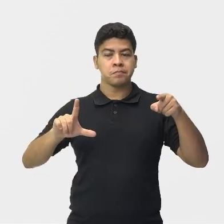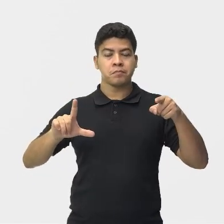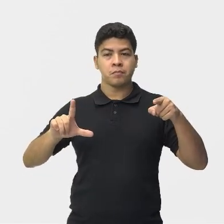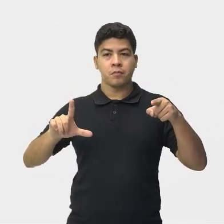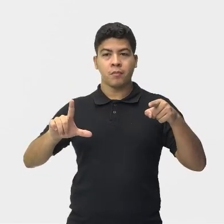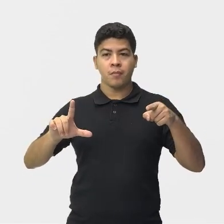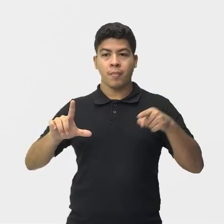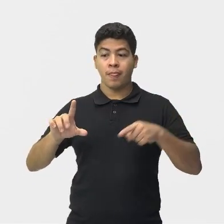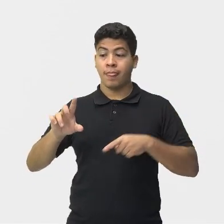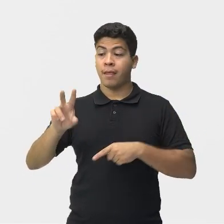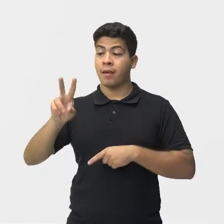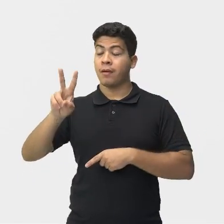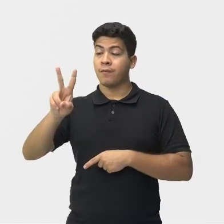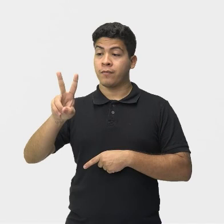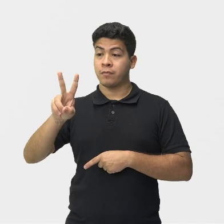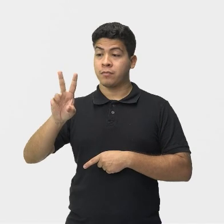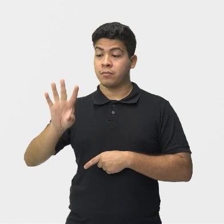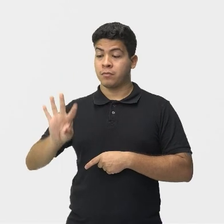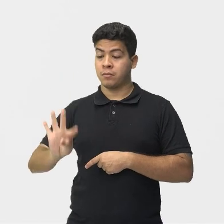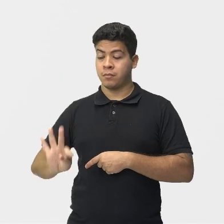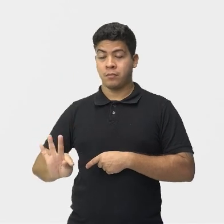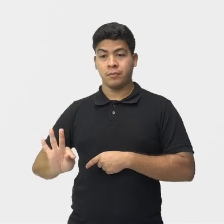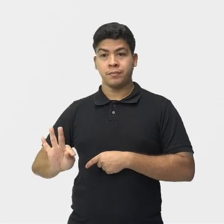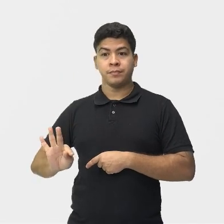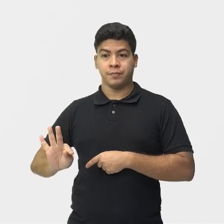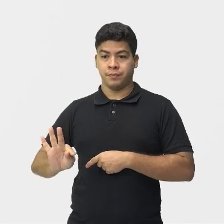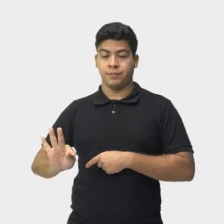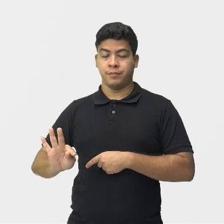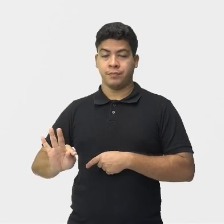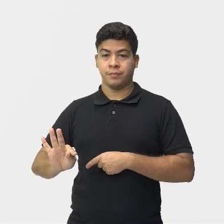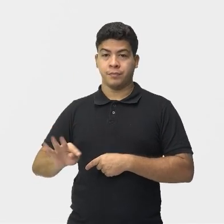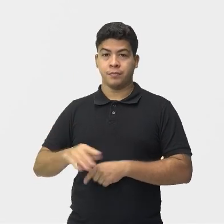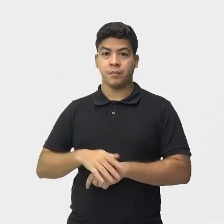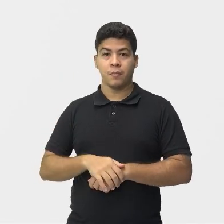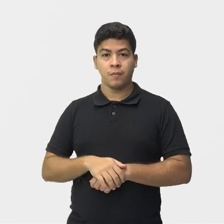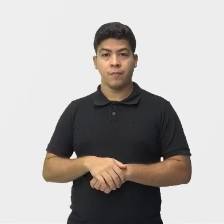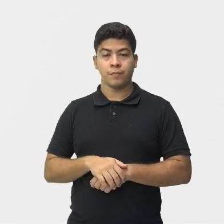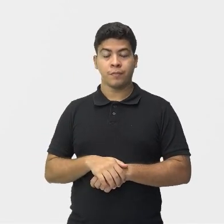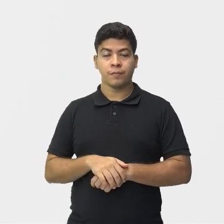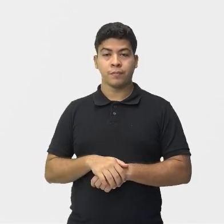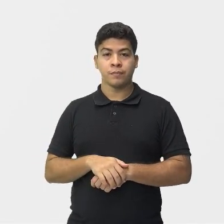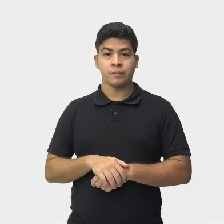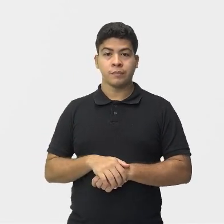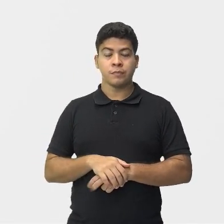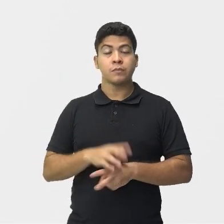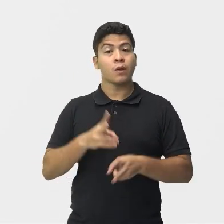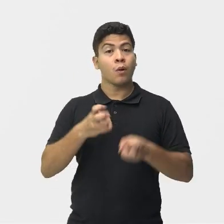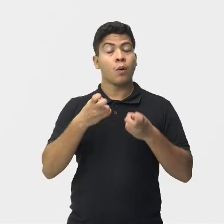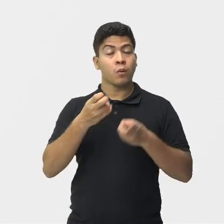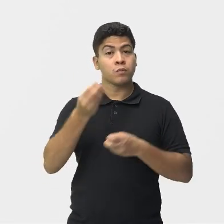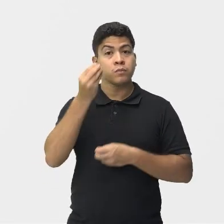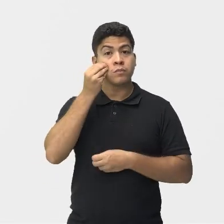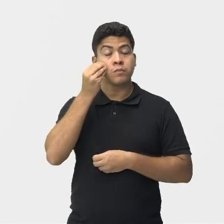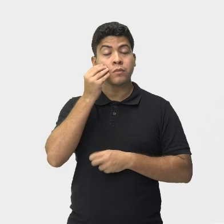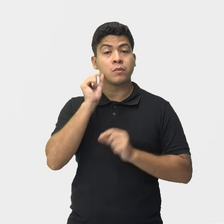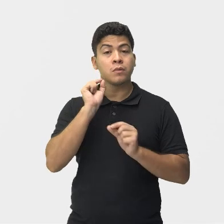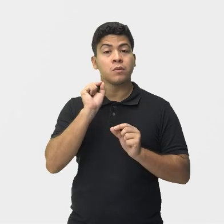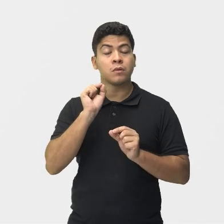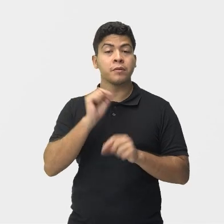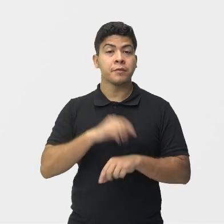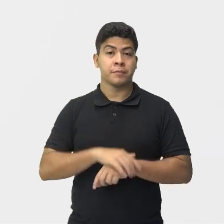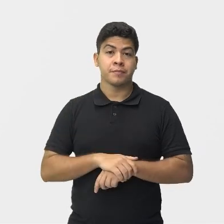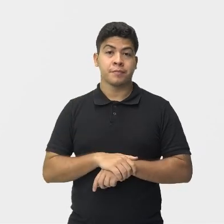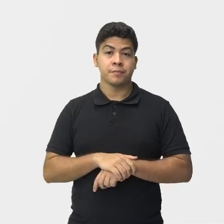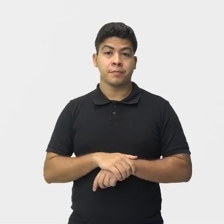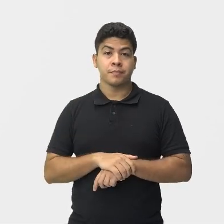que é ΔV sobre ΔT, tá, para a solução. Observando aqui que a variação da velocidade